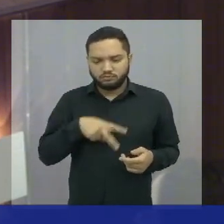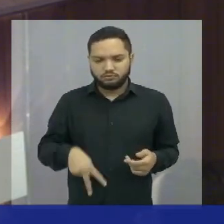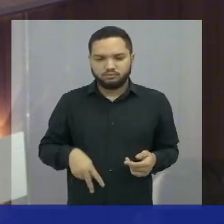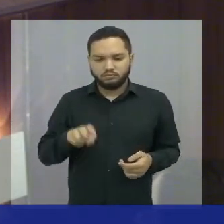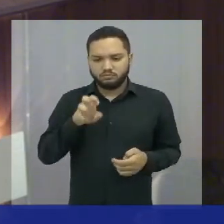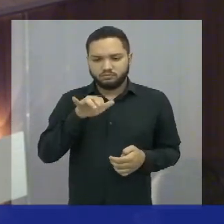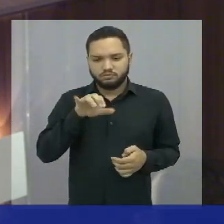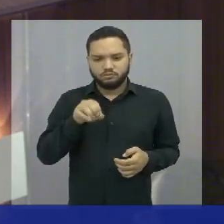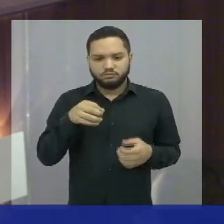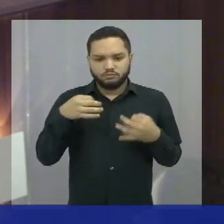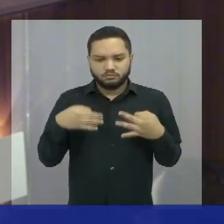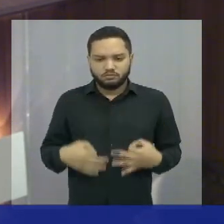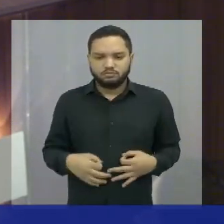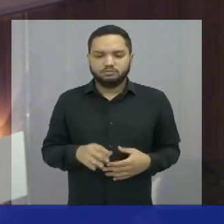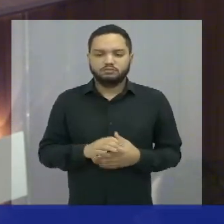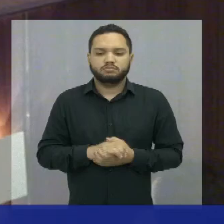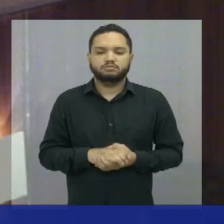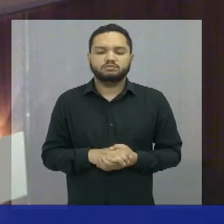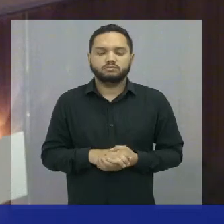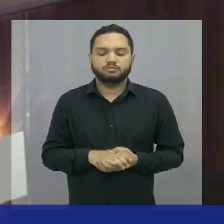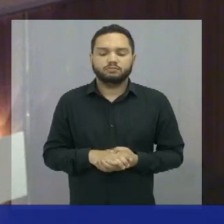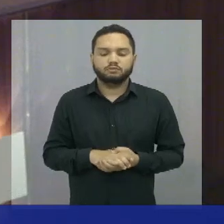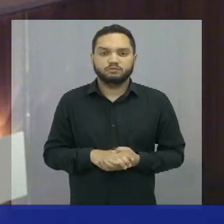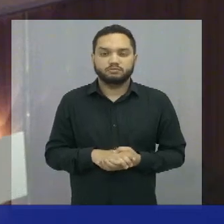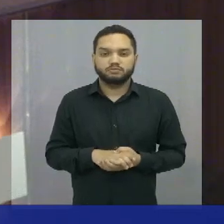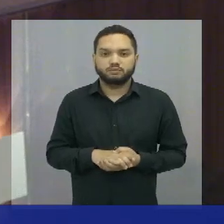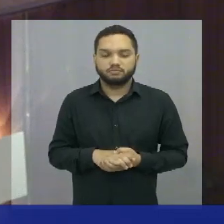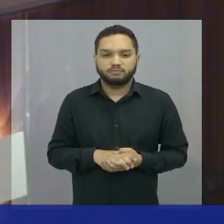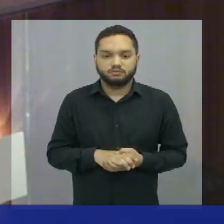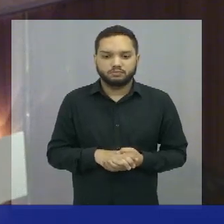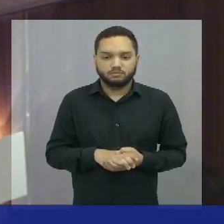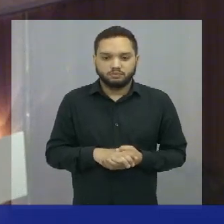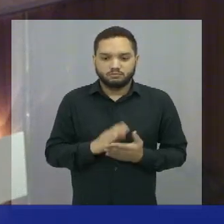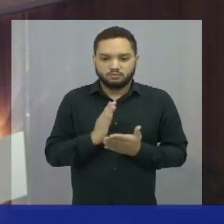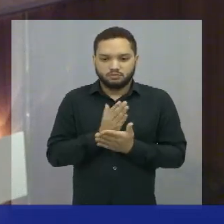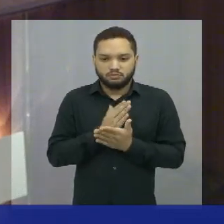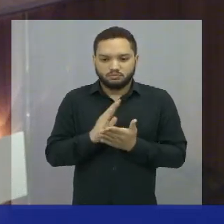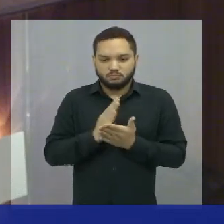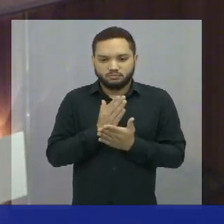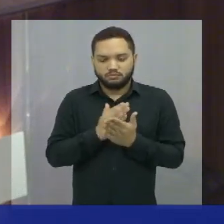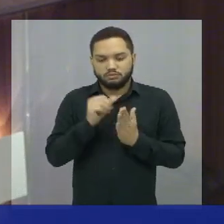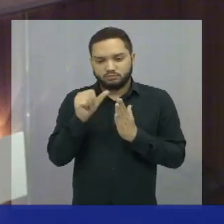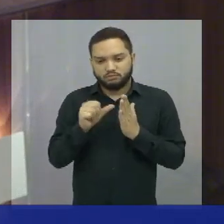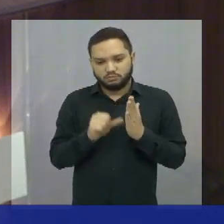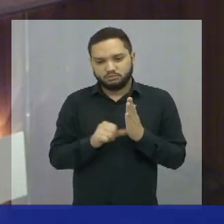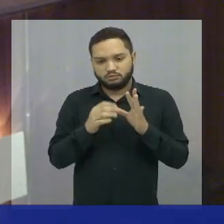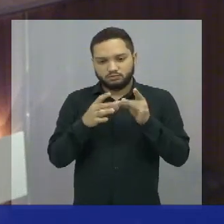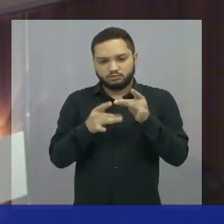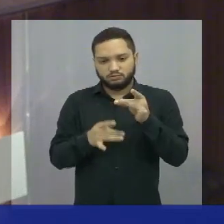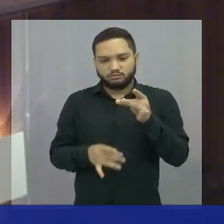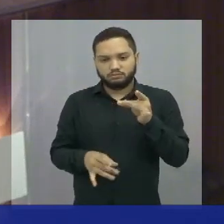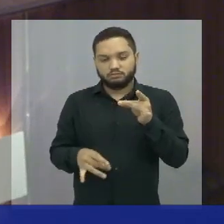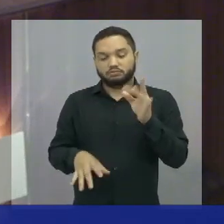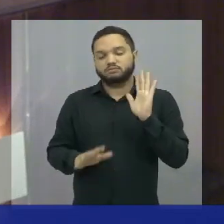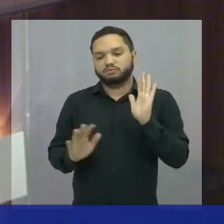correto. Agora, as mudanças em detalhes a gente já encaminhou para